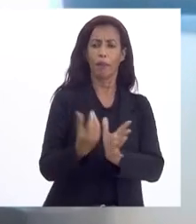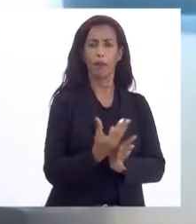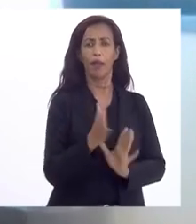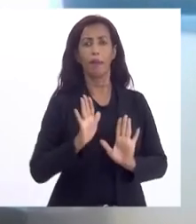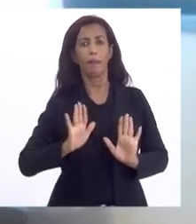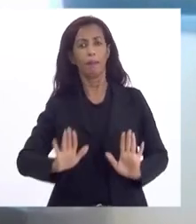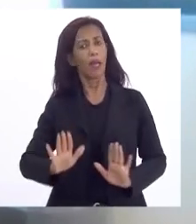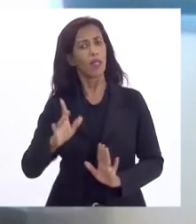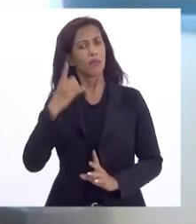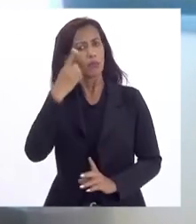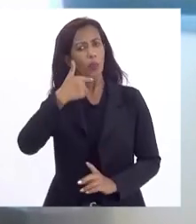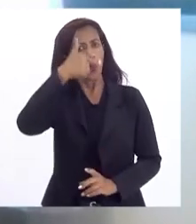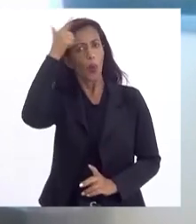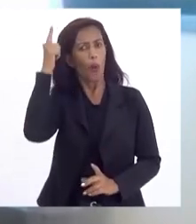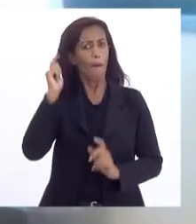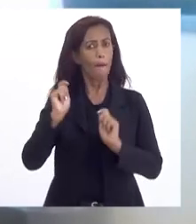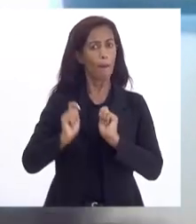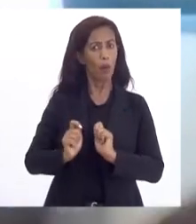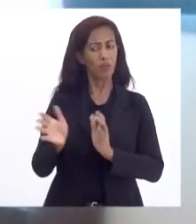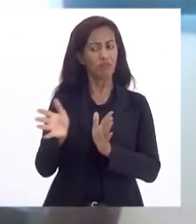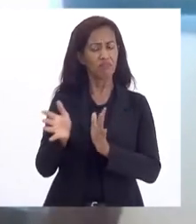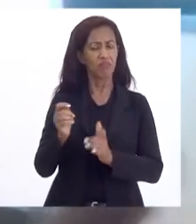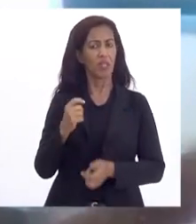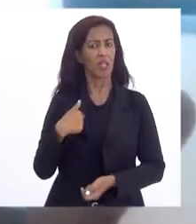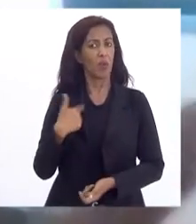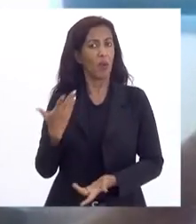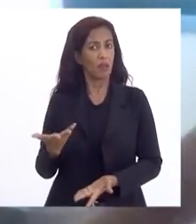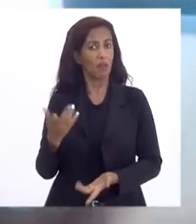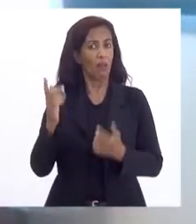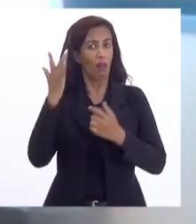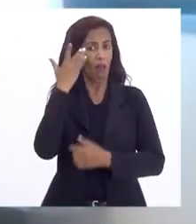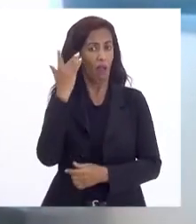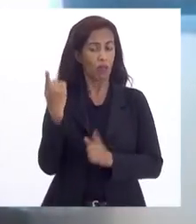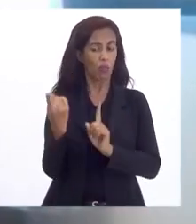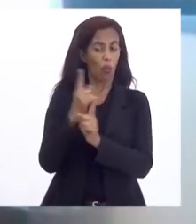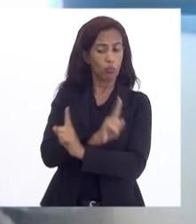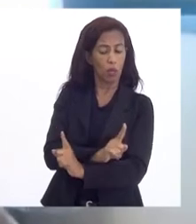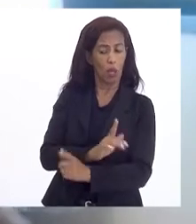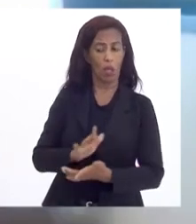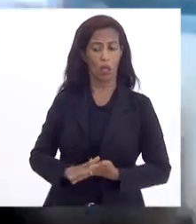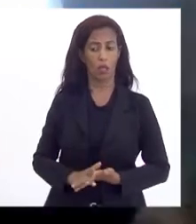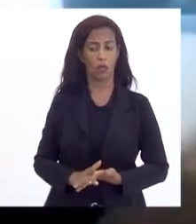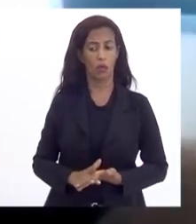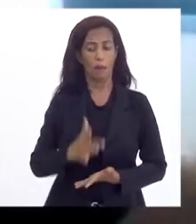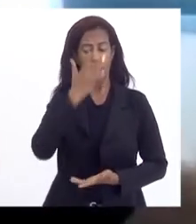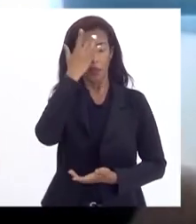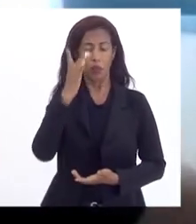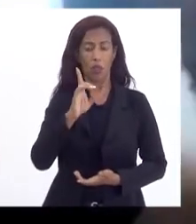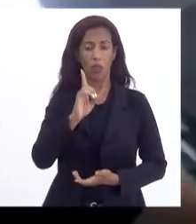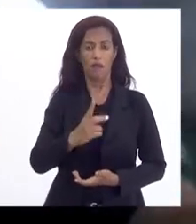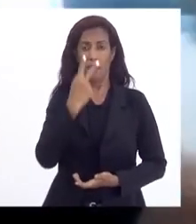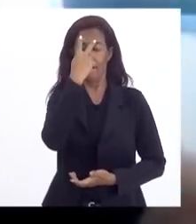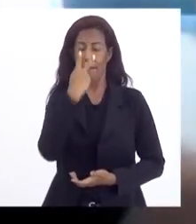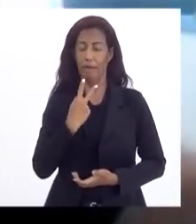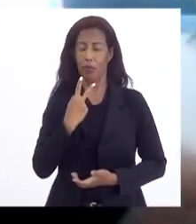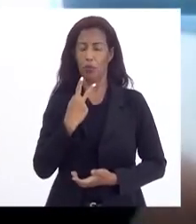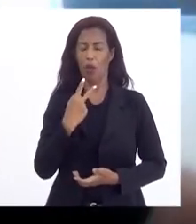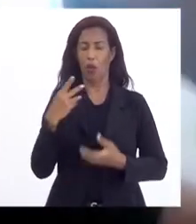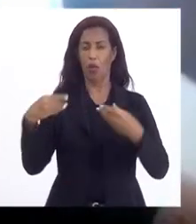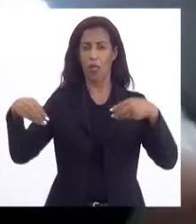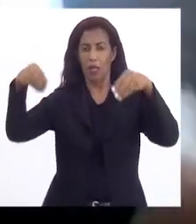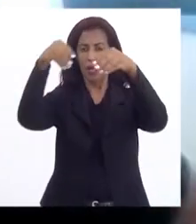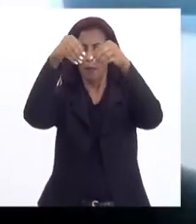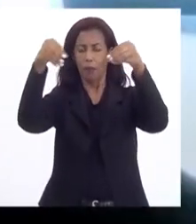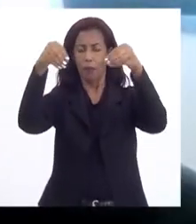o Luiz Paulo tem razão, isso pode inviabilizar. Eu até, Luiz Paulo, acho exatamente o contrário. Que um deficiente visual, ele, com a mão,